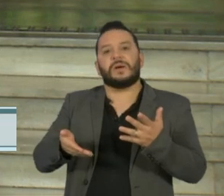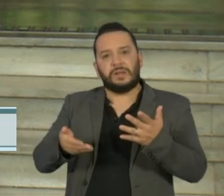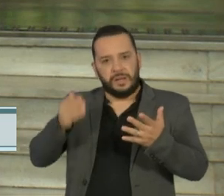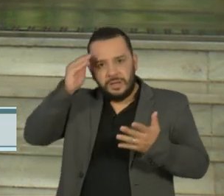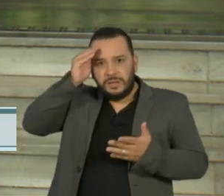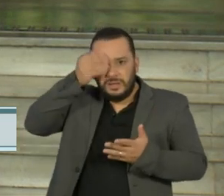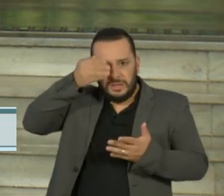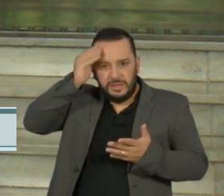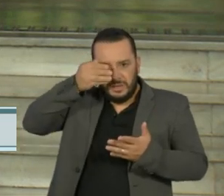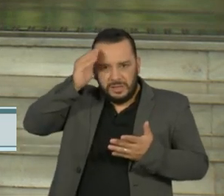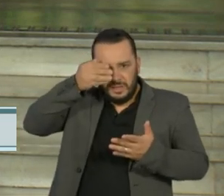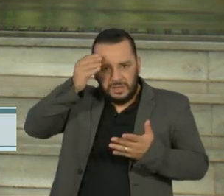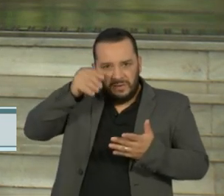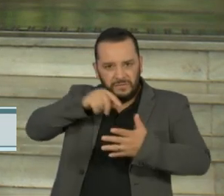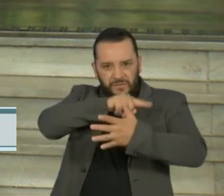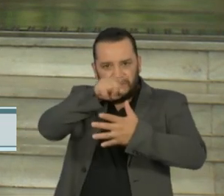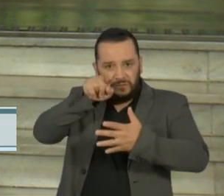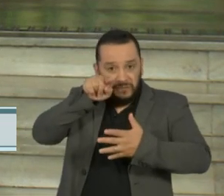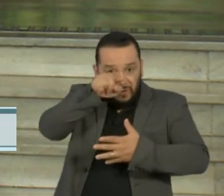com Nelson Teich.